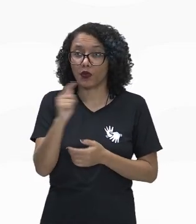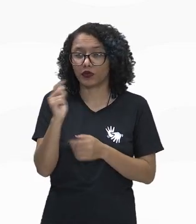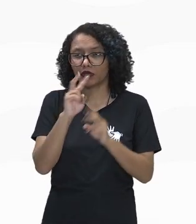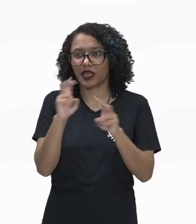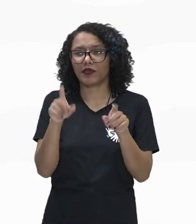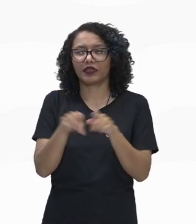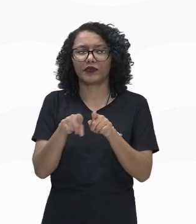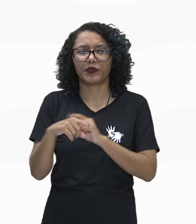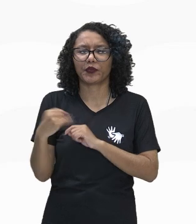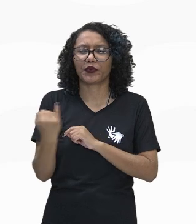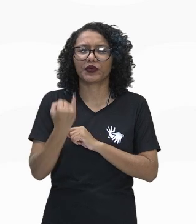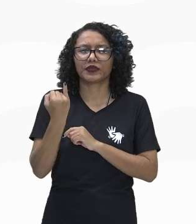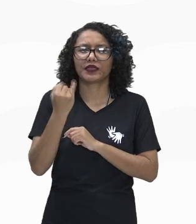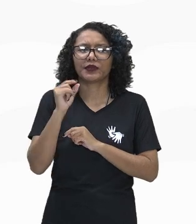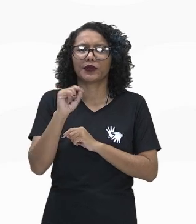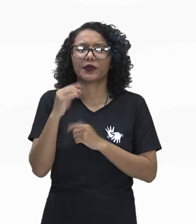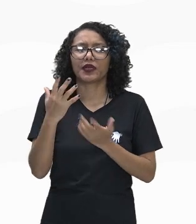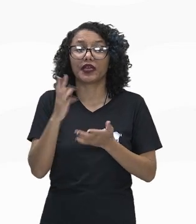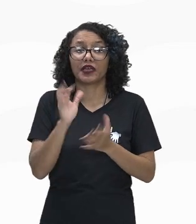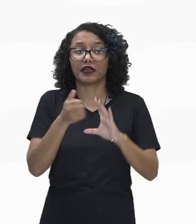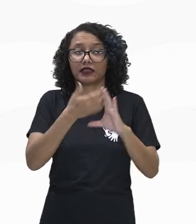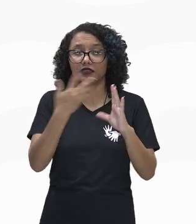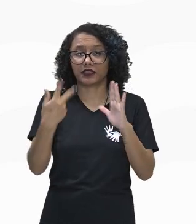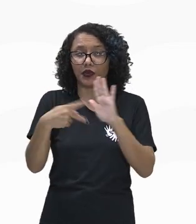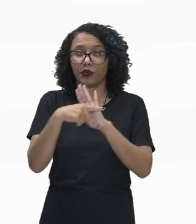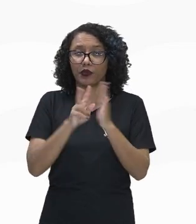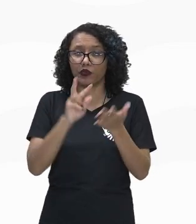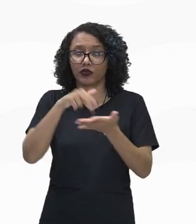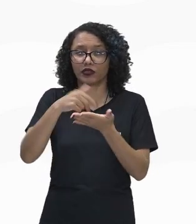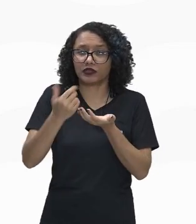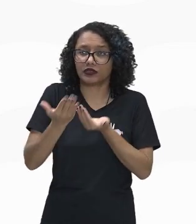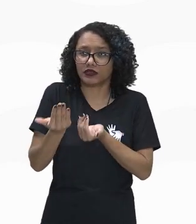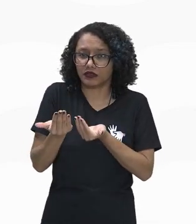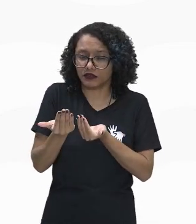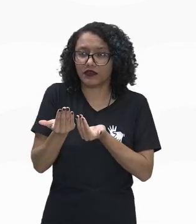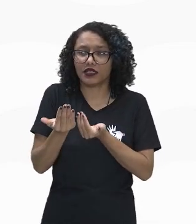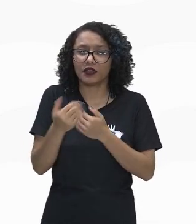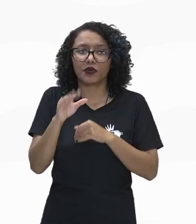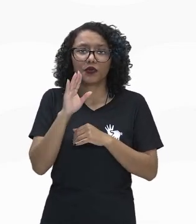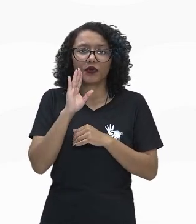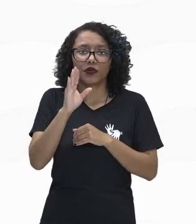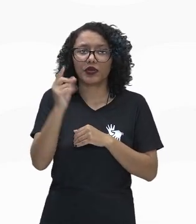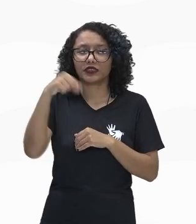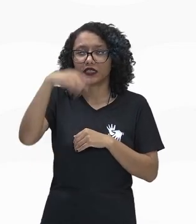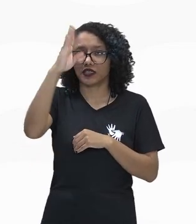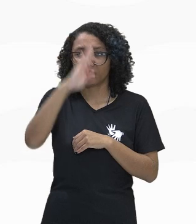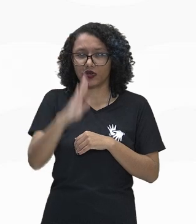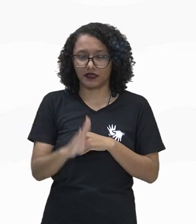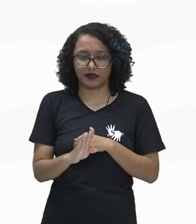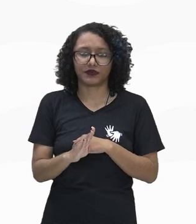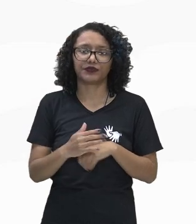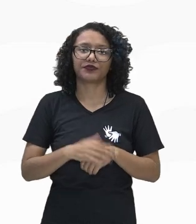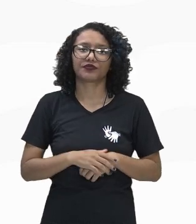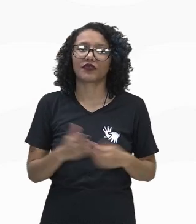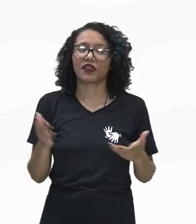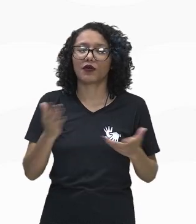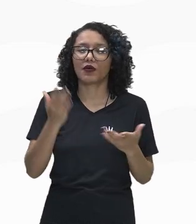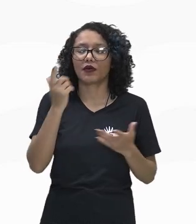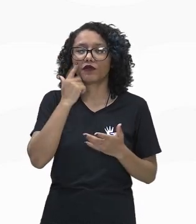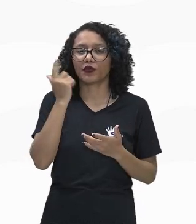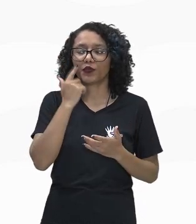sobre as características desse protagonismo juvenil, em especial aqui no Brasil, certo? Vamos